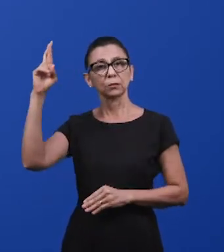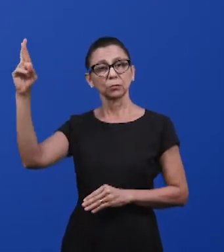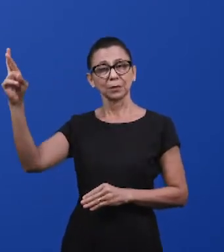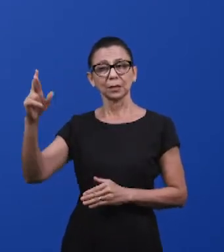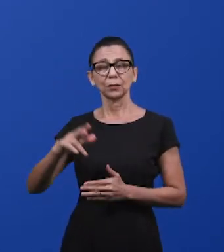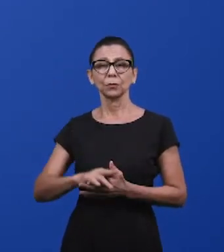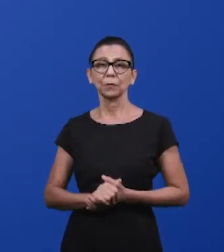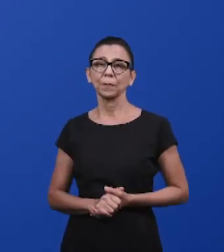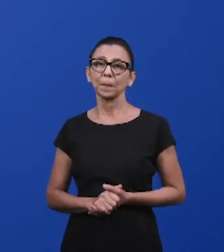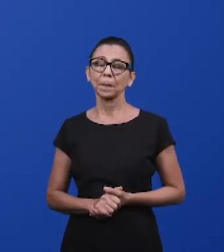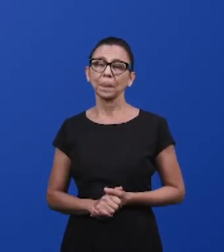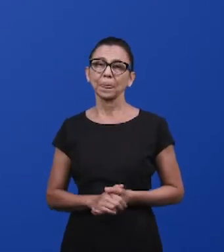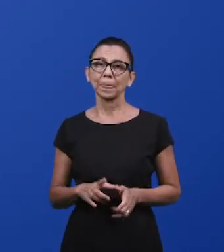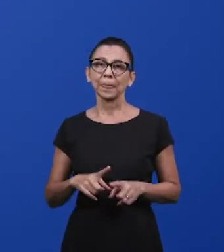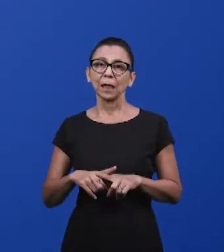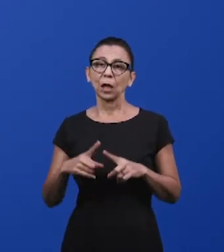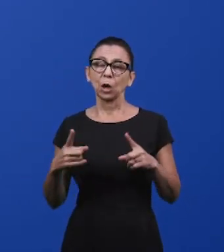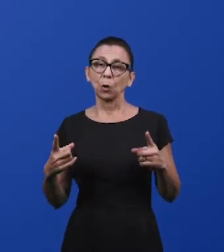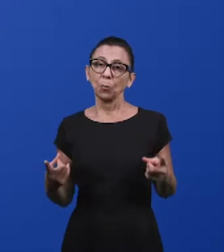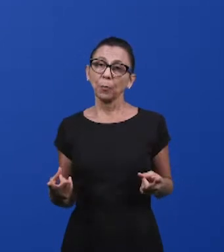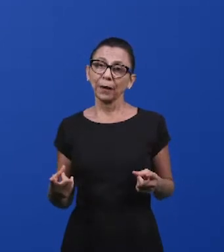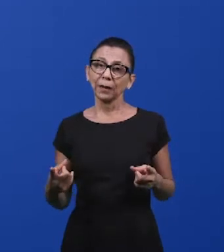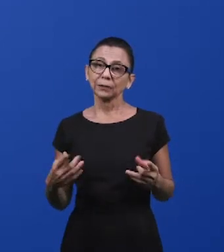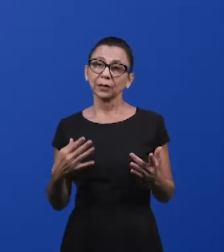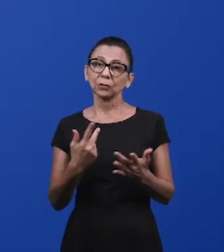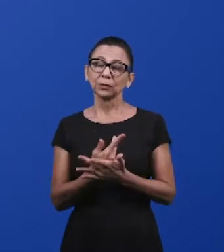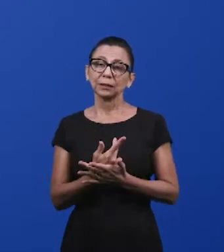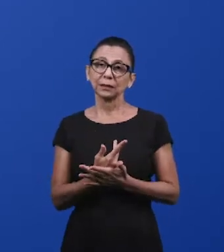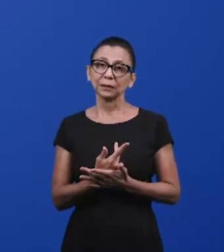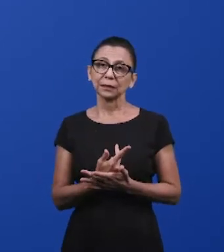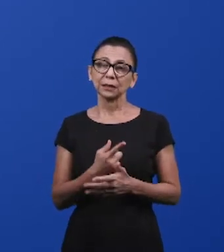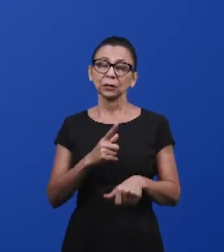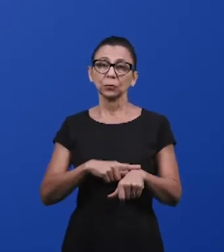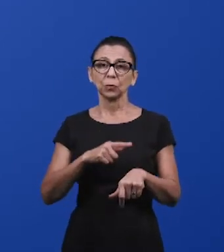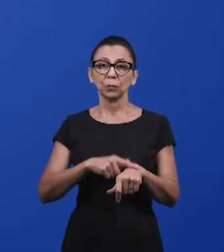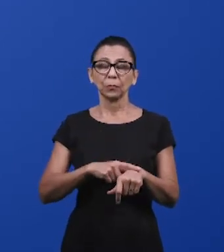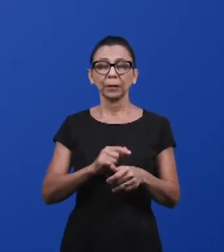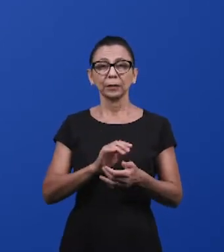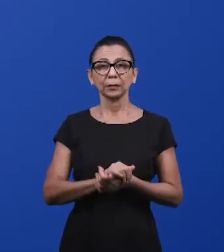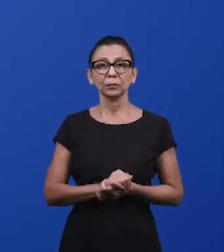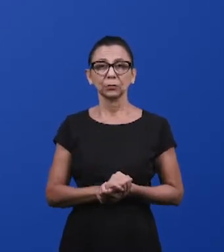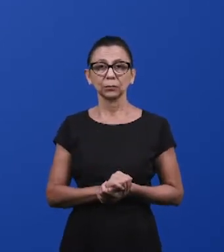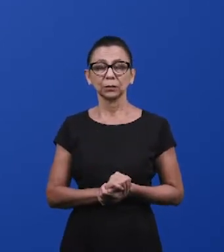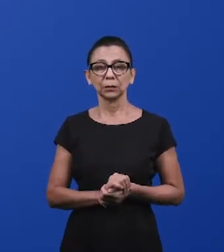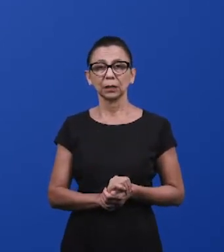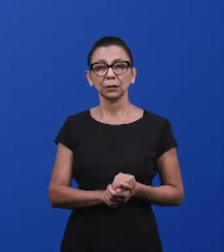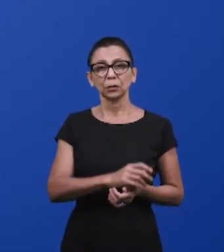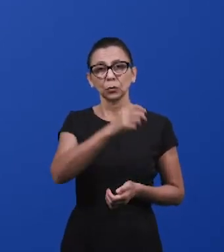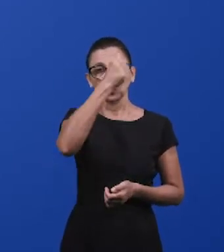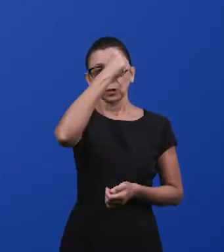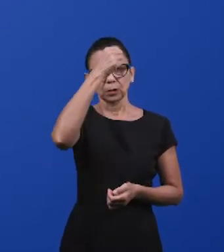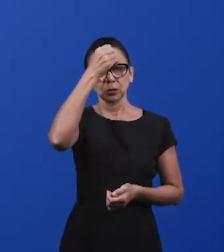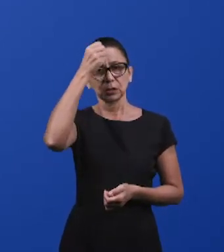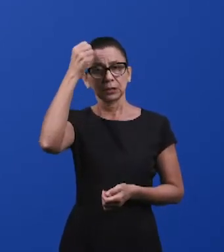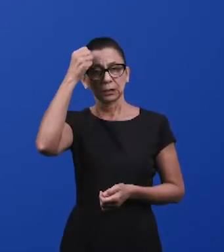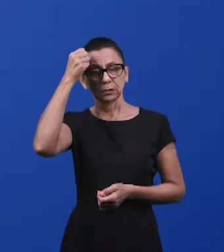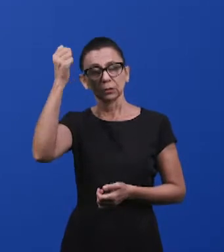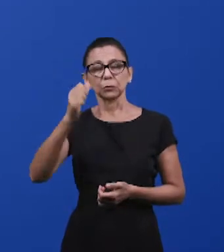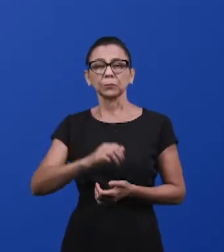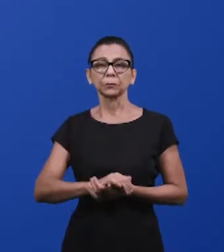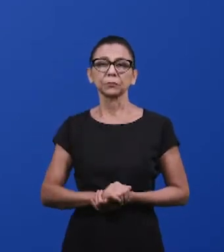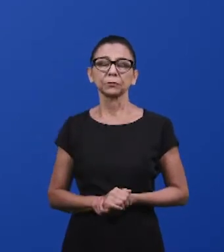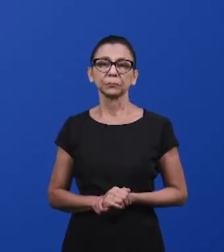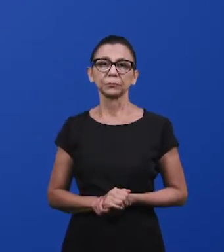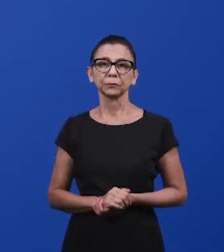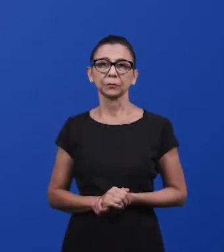com o anticristo, que em determinado momento vai solicitar que Israel o adore. Israel,